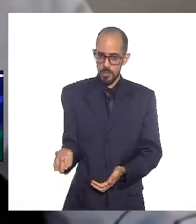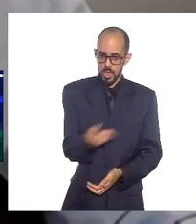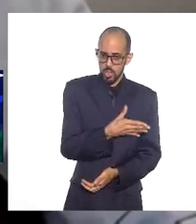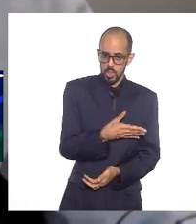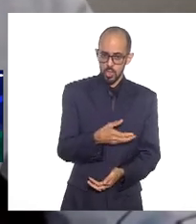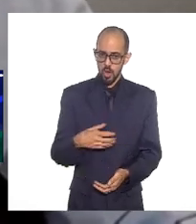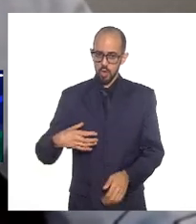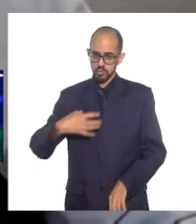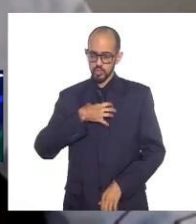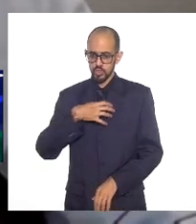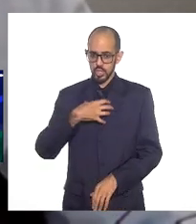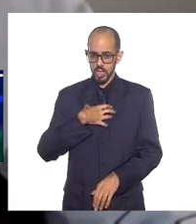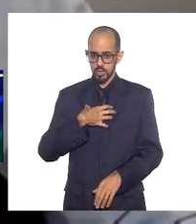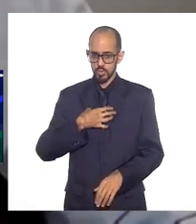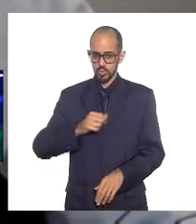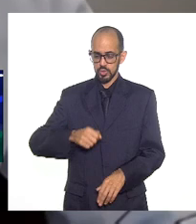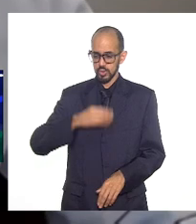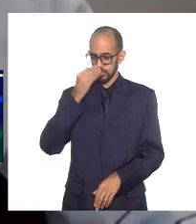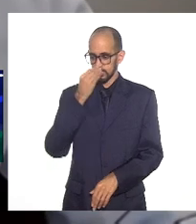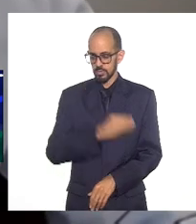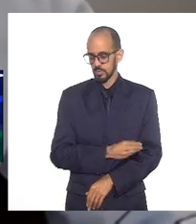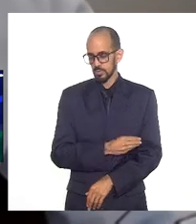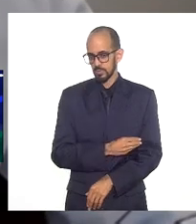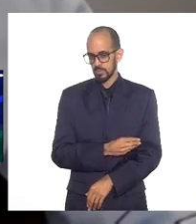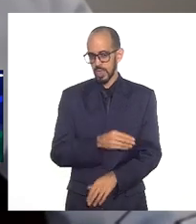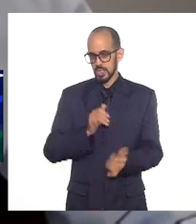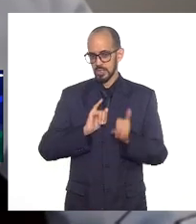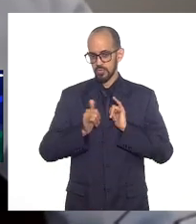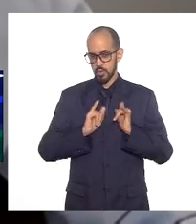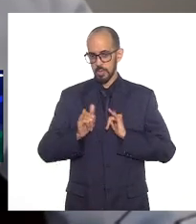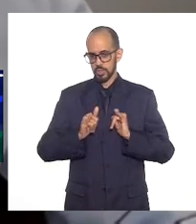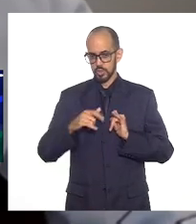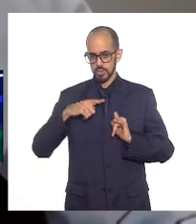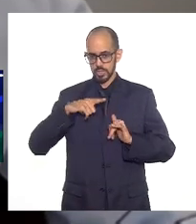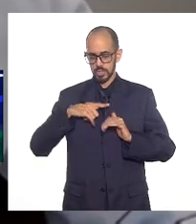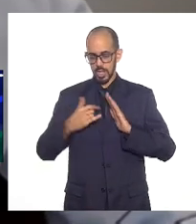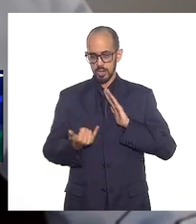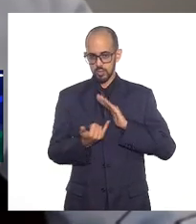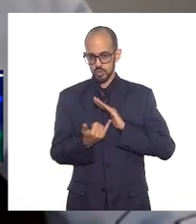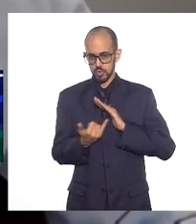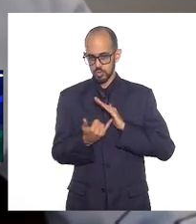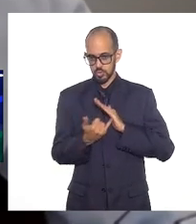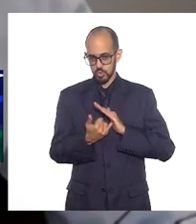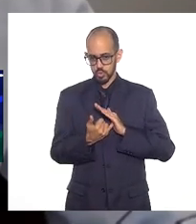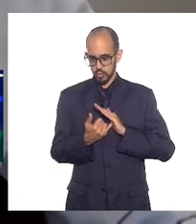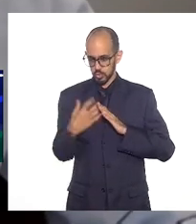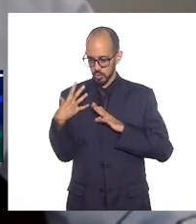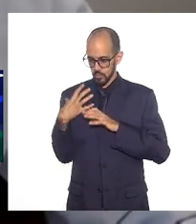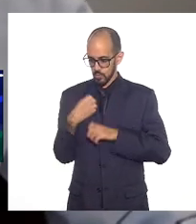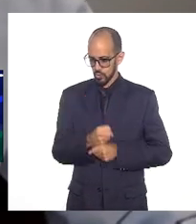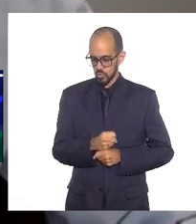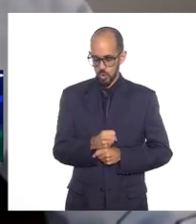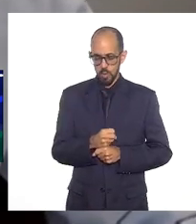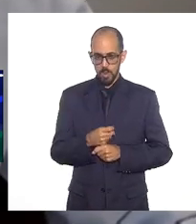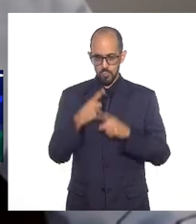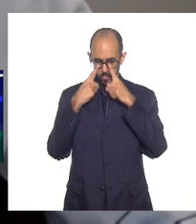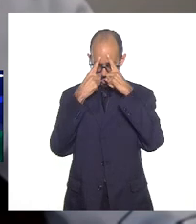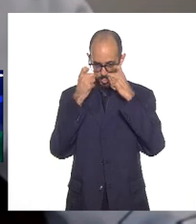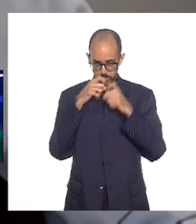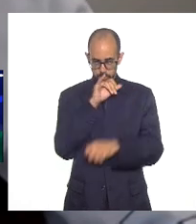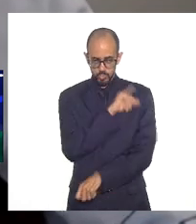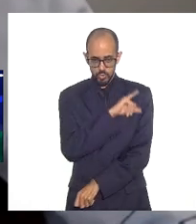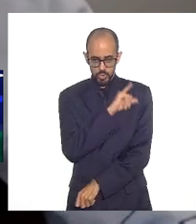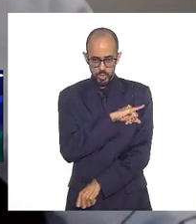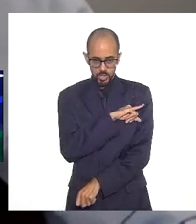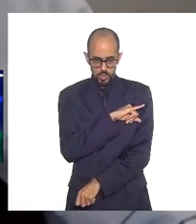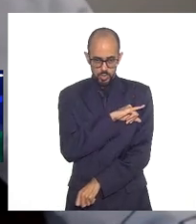nova forma de negacionismo. Os dados que indicam isso, os institutos que mapeiam a violência no Rio de Janeiro, e não estou falando só de ONGs, não, André, estou